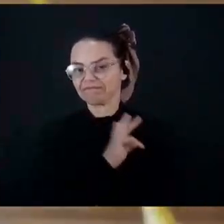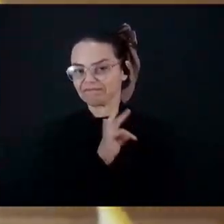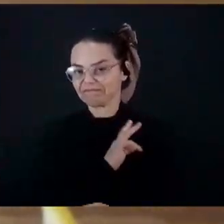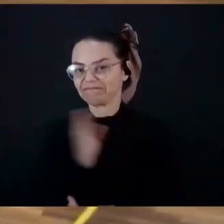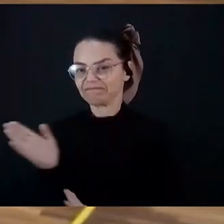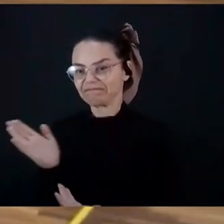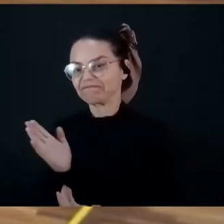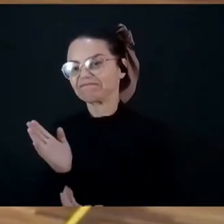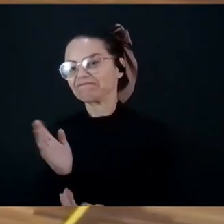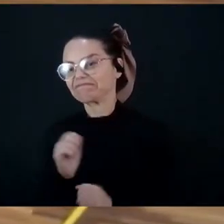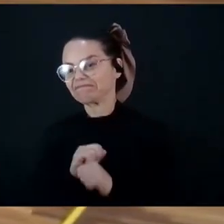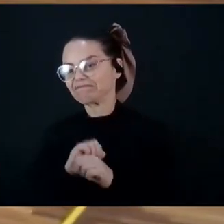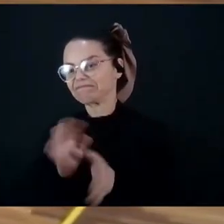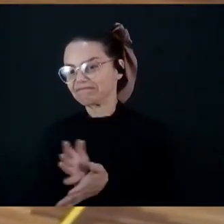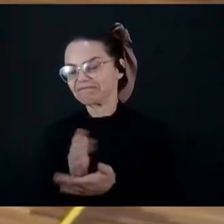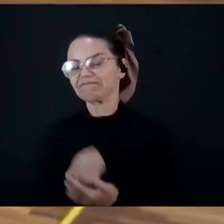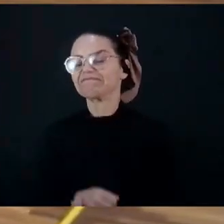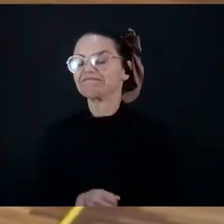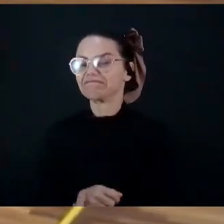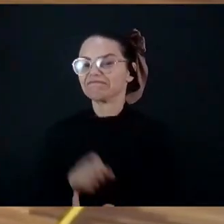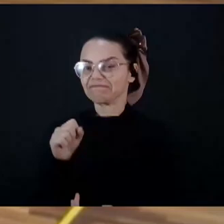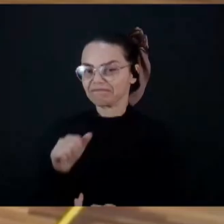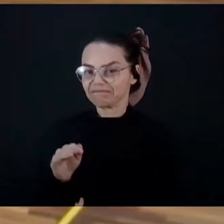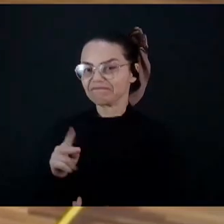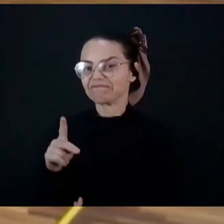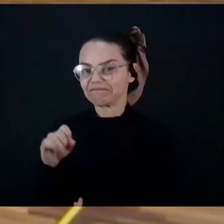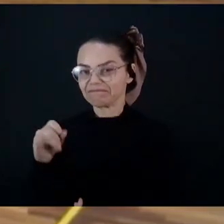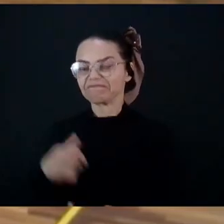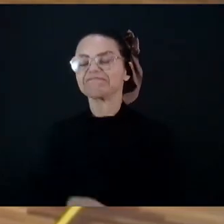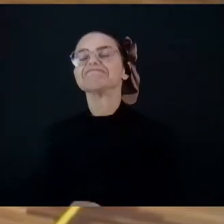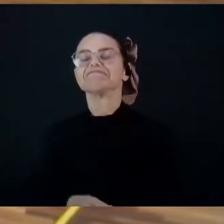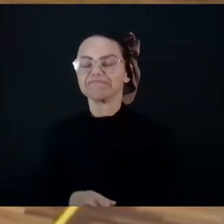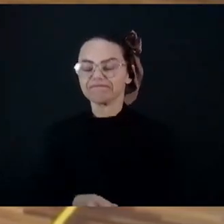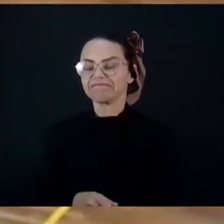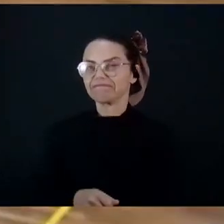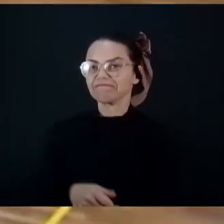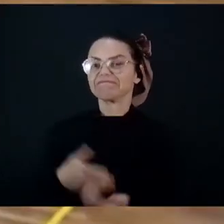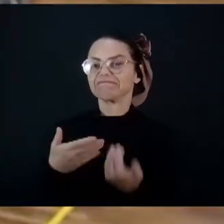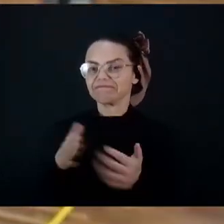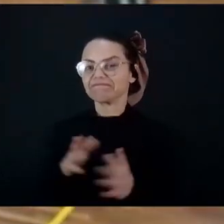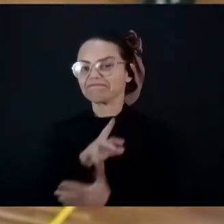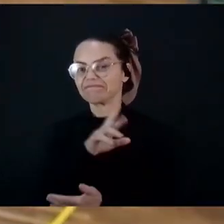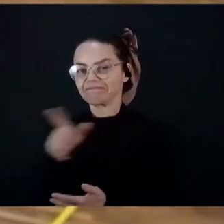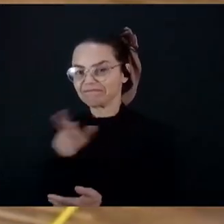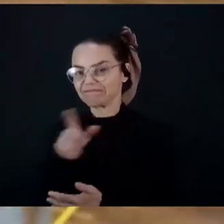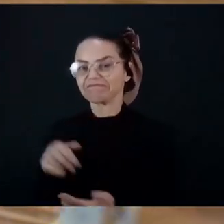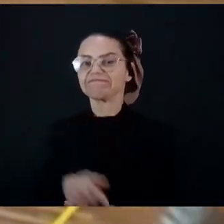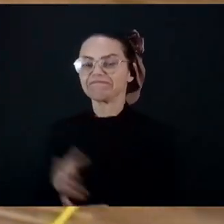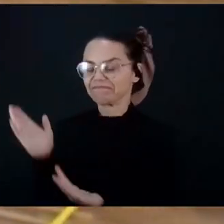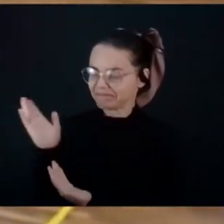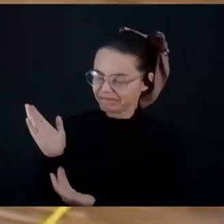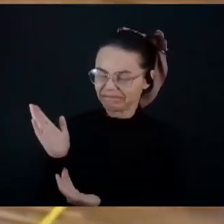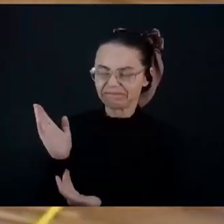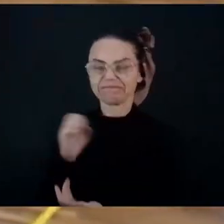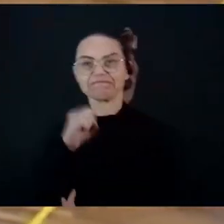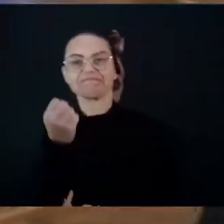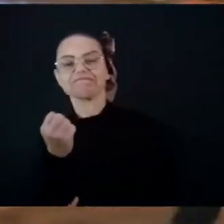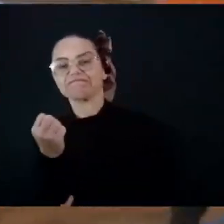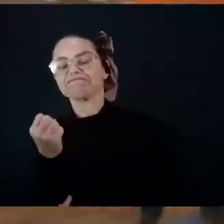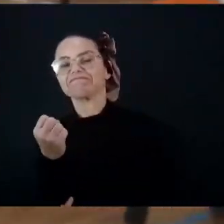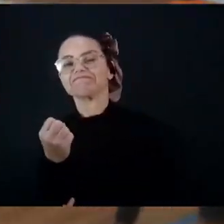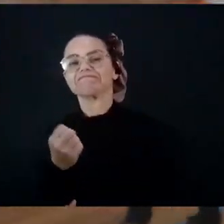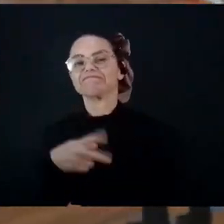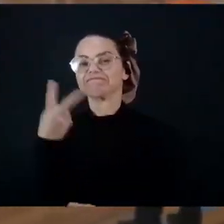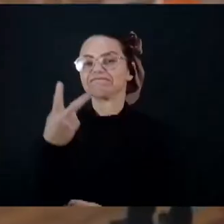evidente. E o Sampaio Basquete só foi abrindo diferença. mais 8 pontos no segundo